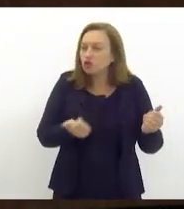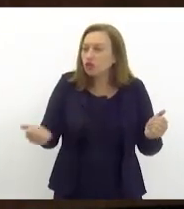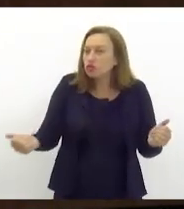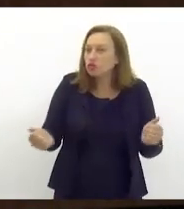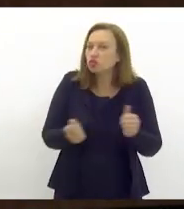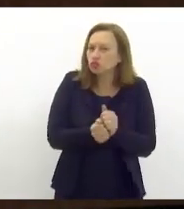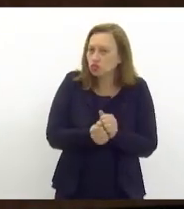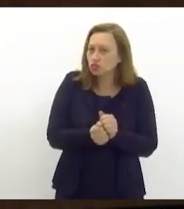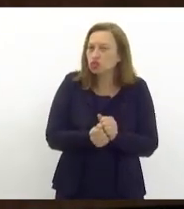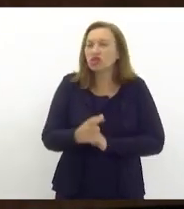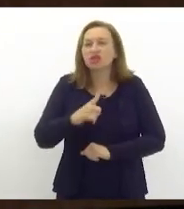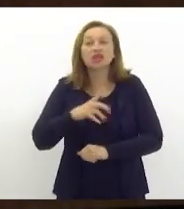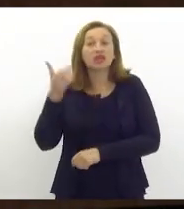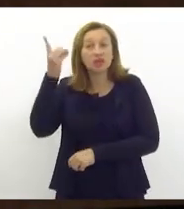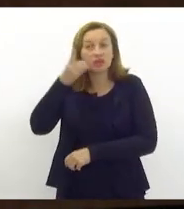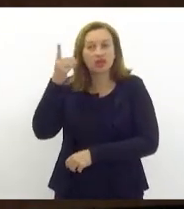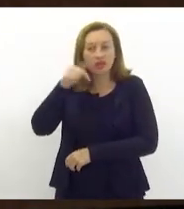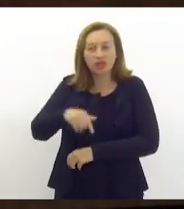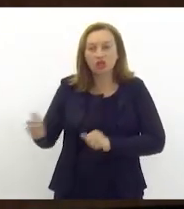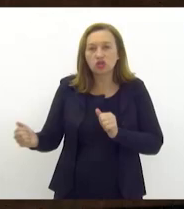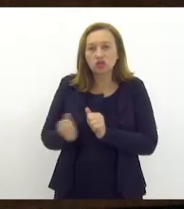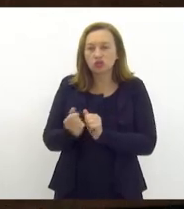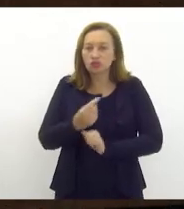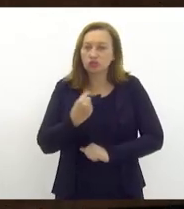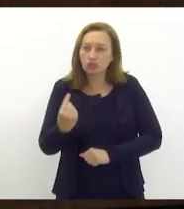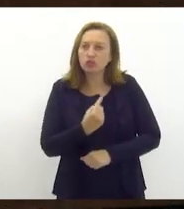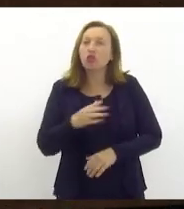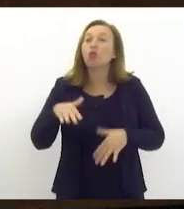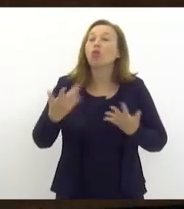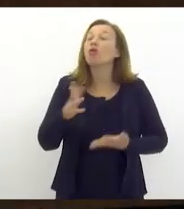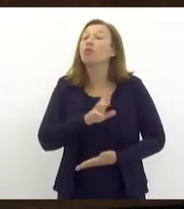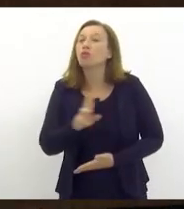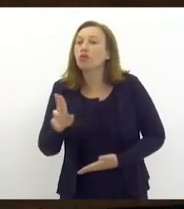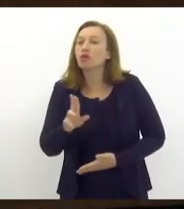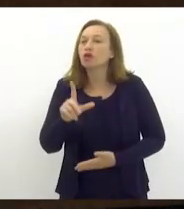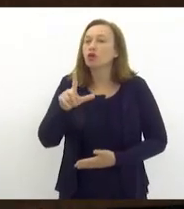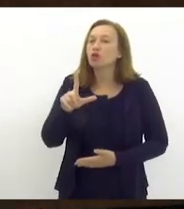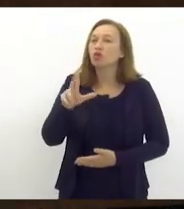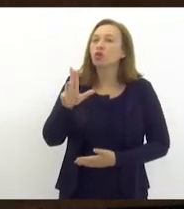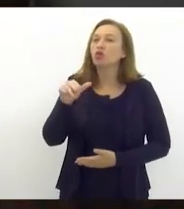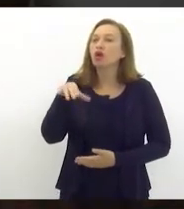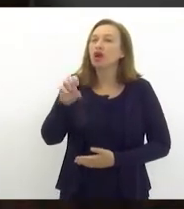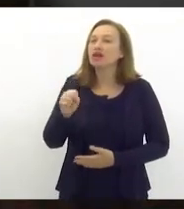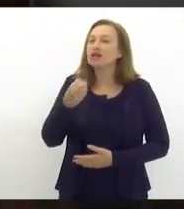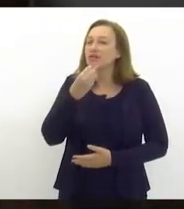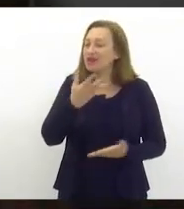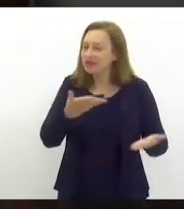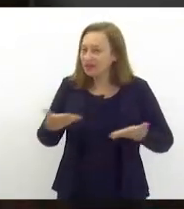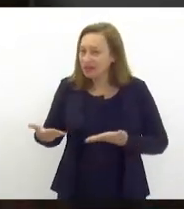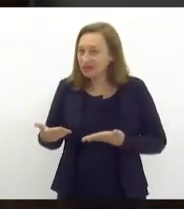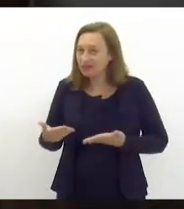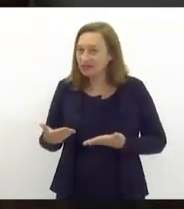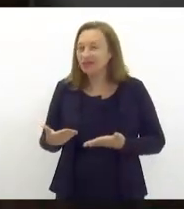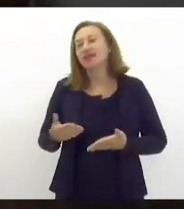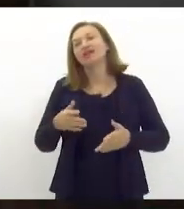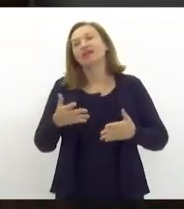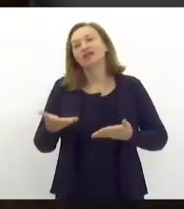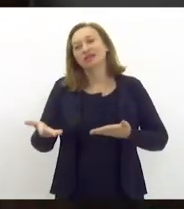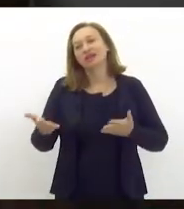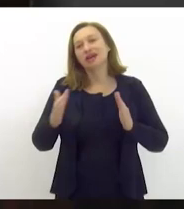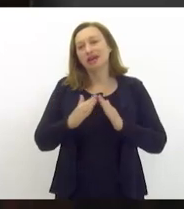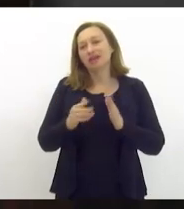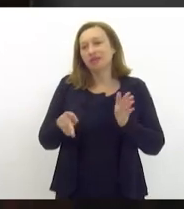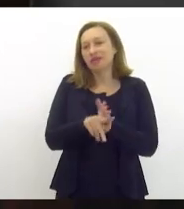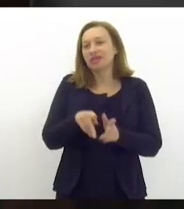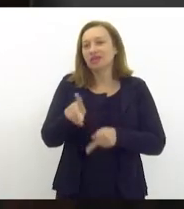sabe ter deputados aqui junto conosco. Qual o nome dele? Lucas da Cunha. Seja bem-vindo, Lucas. Essa Casa do Povo te recebe de braços